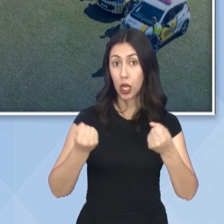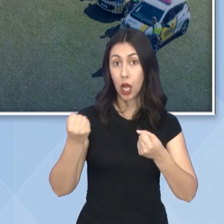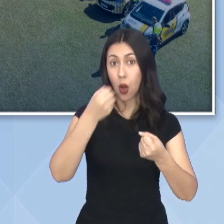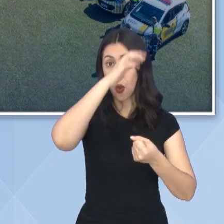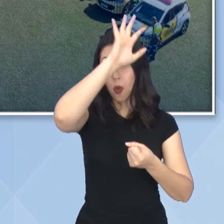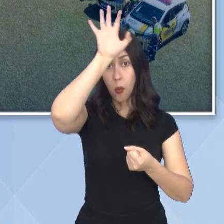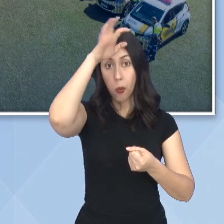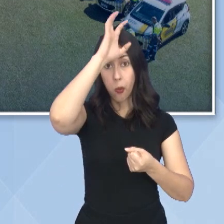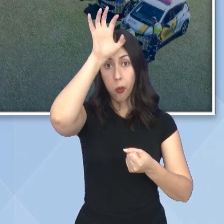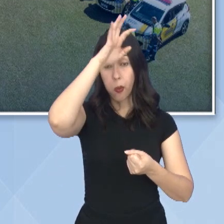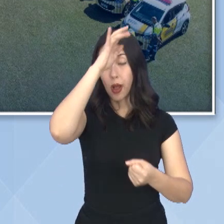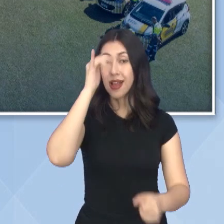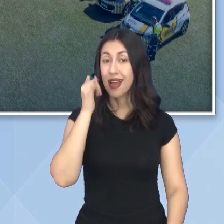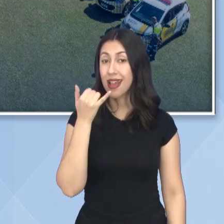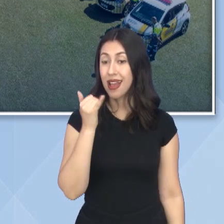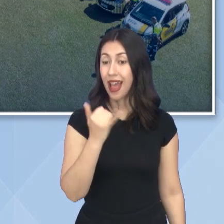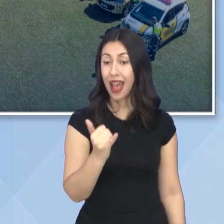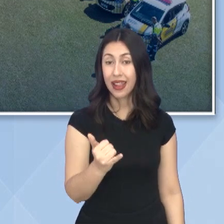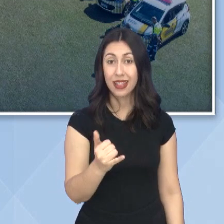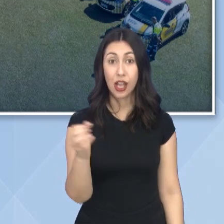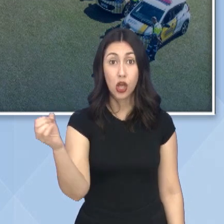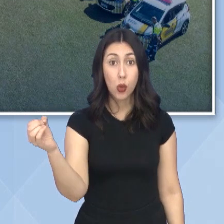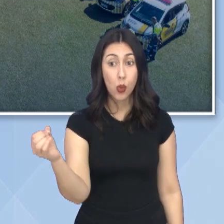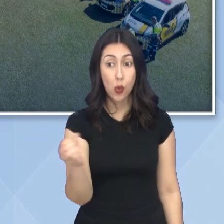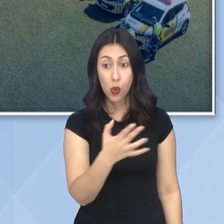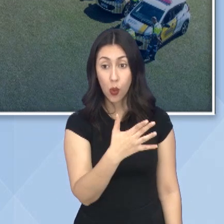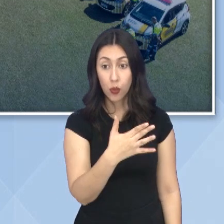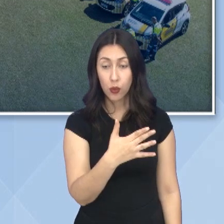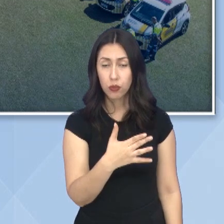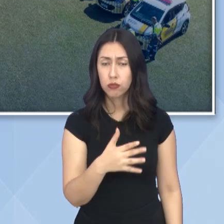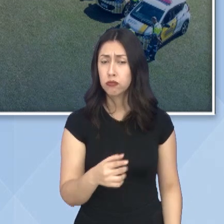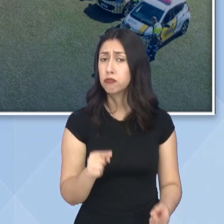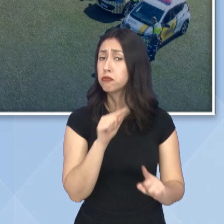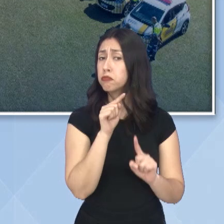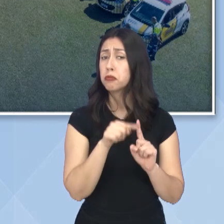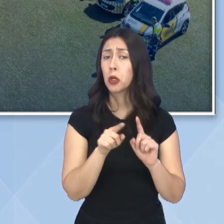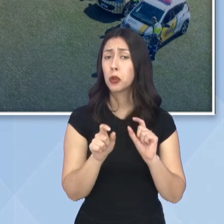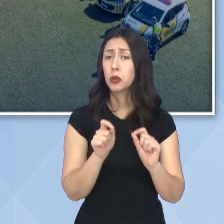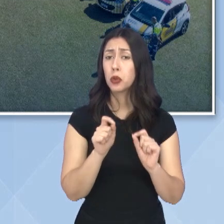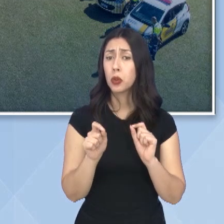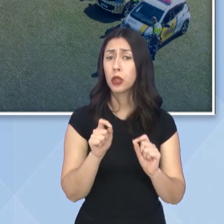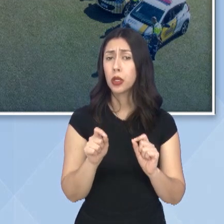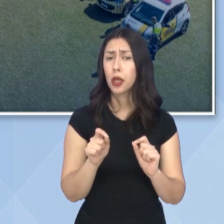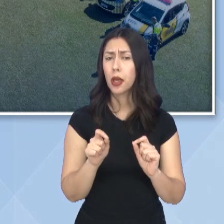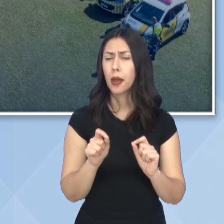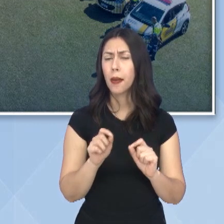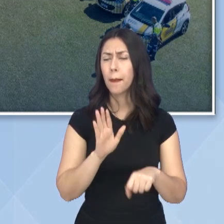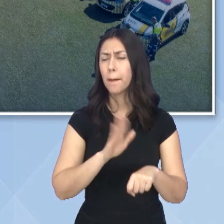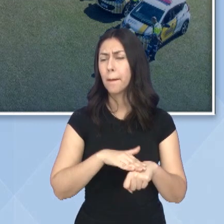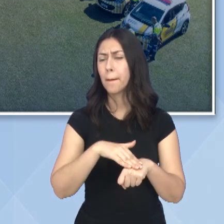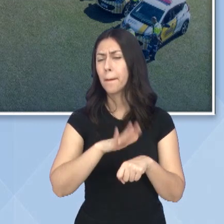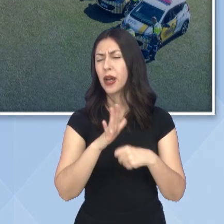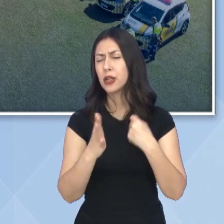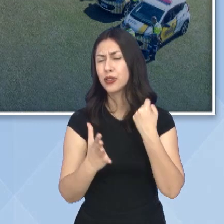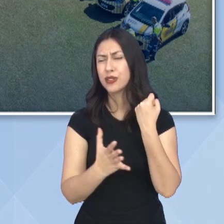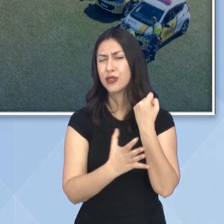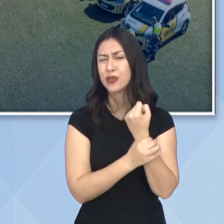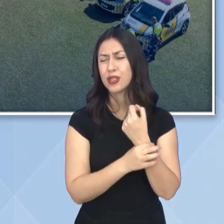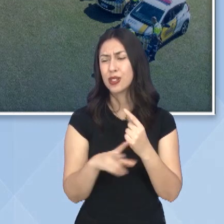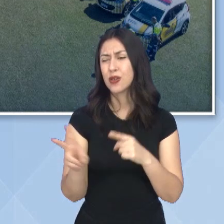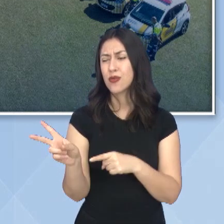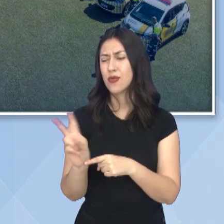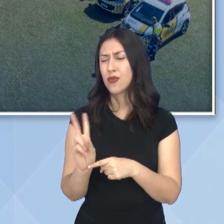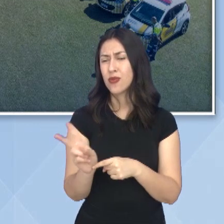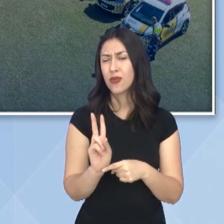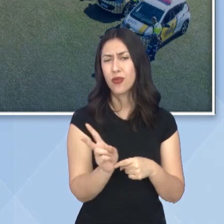elétricas zero quilômetro. Para quê? Para reforçar a segurança pública de São José